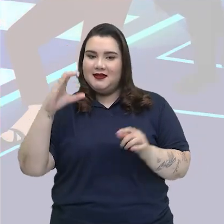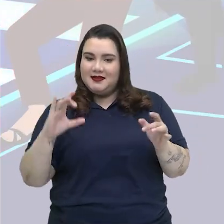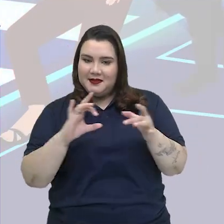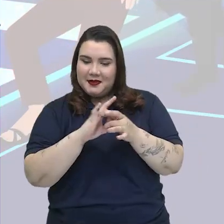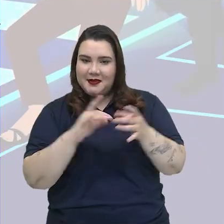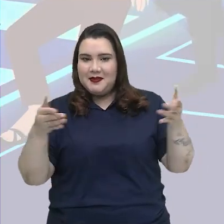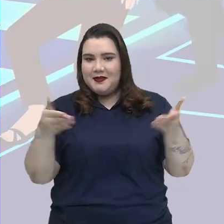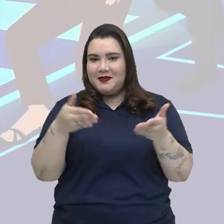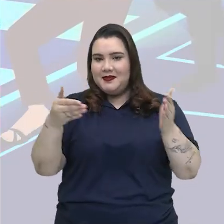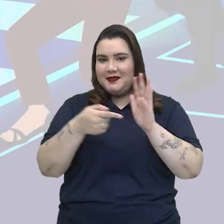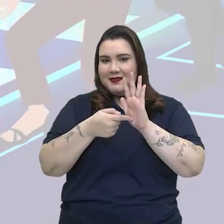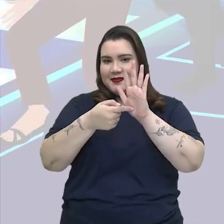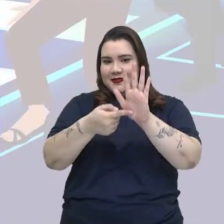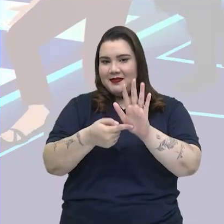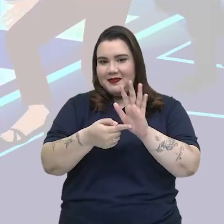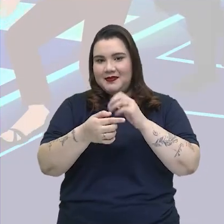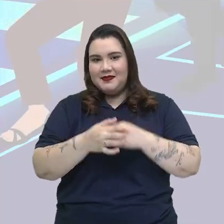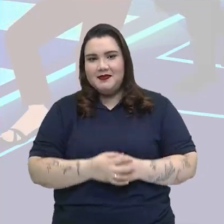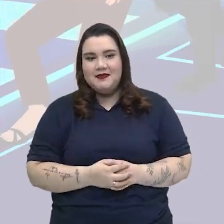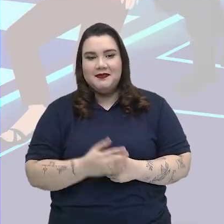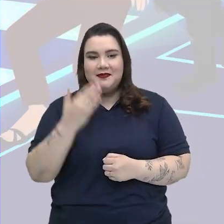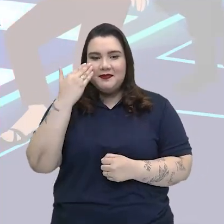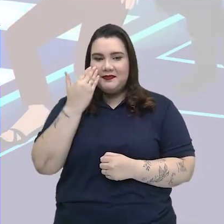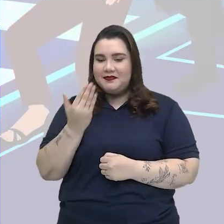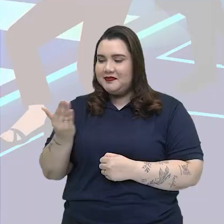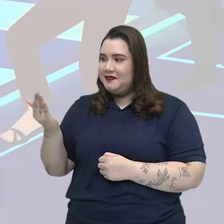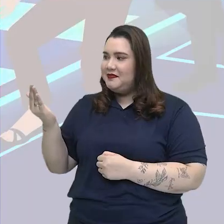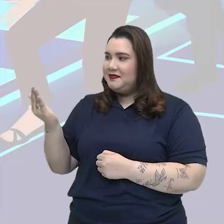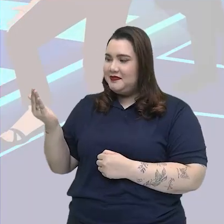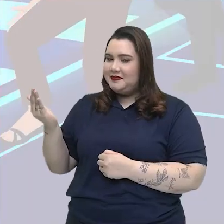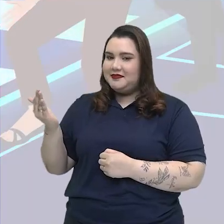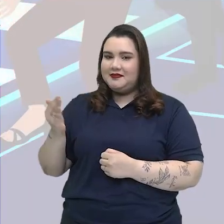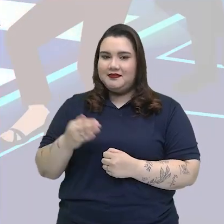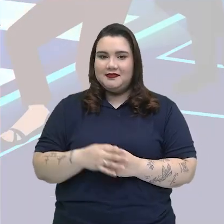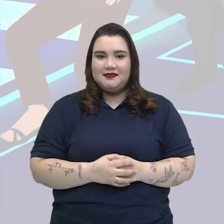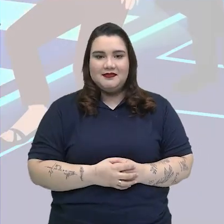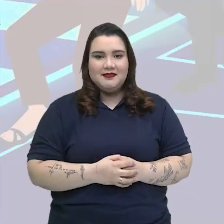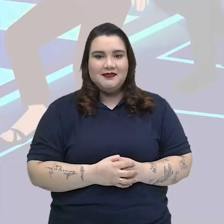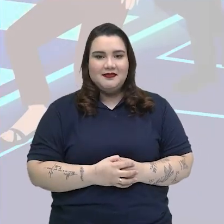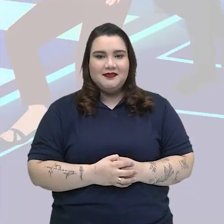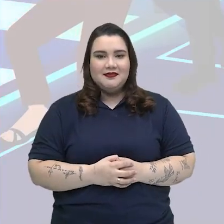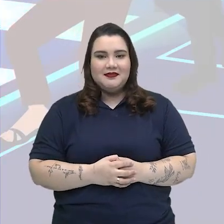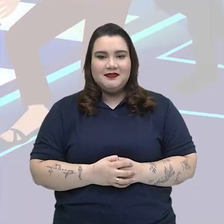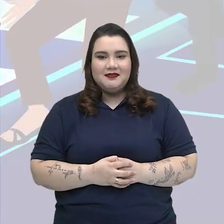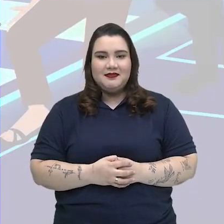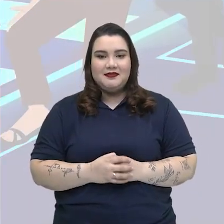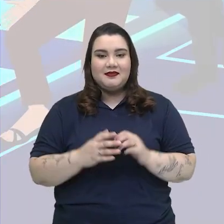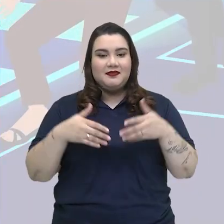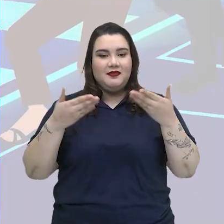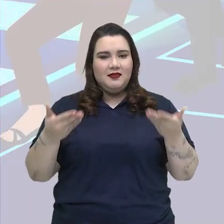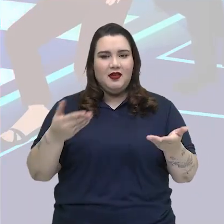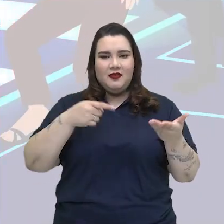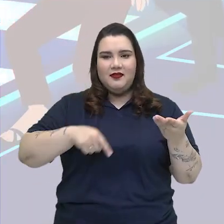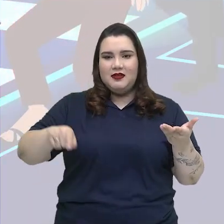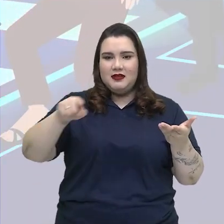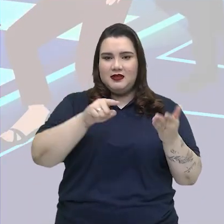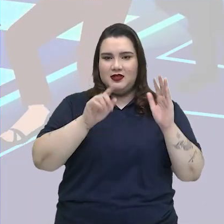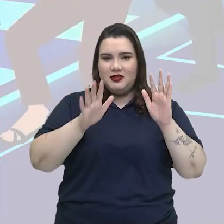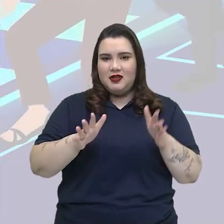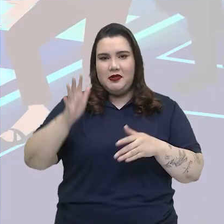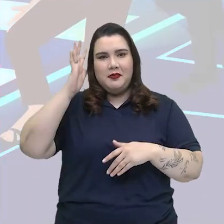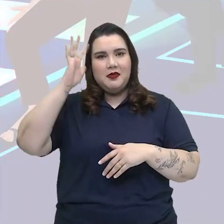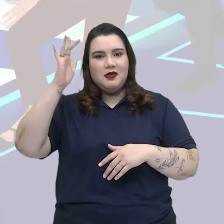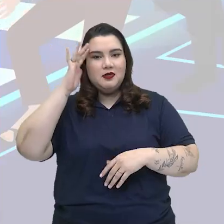vou te mostrar. Observem aqui. Então, muito bem, já imaginaram